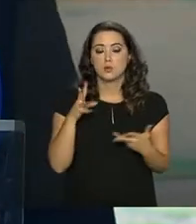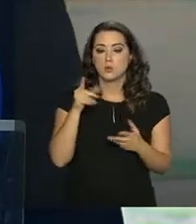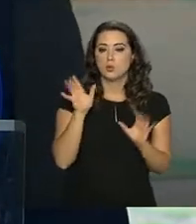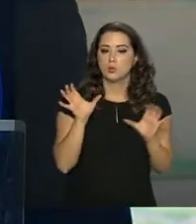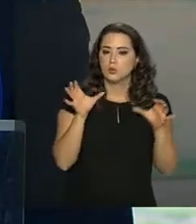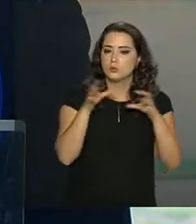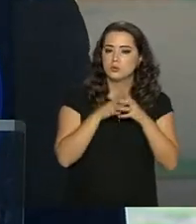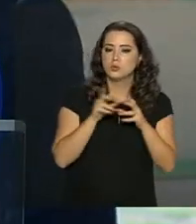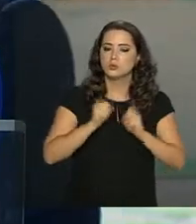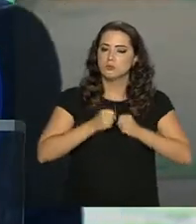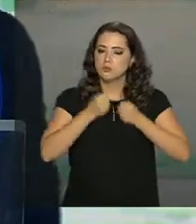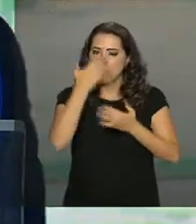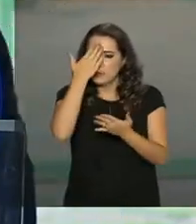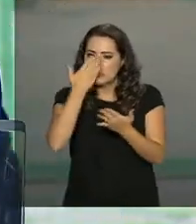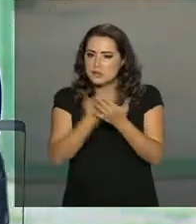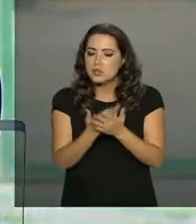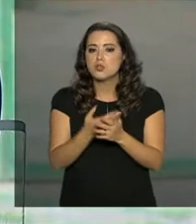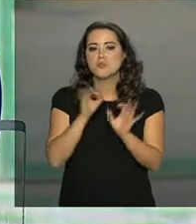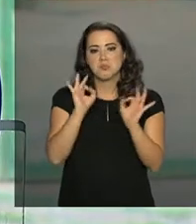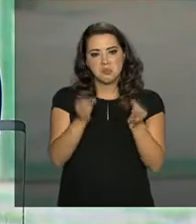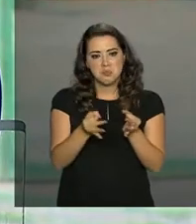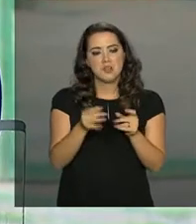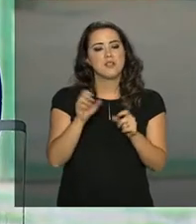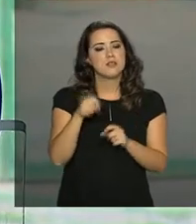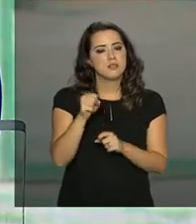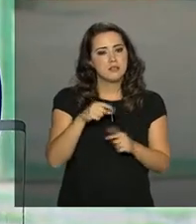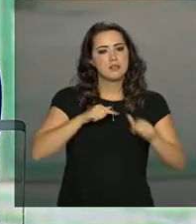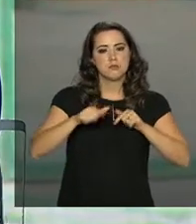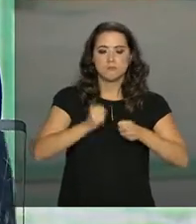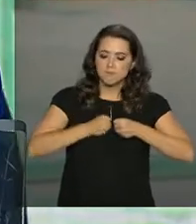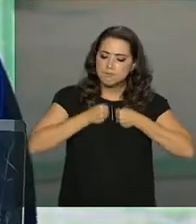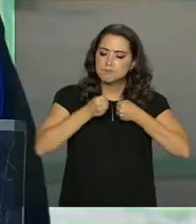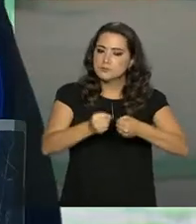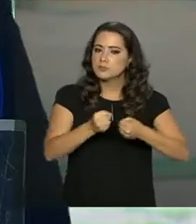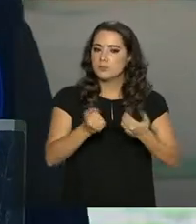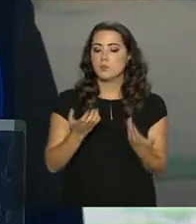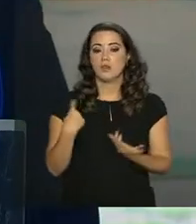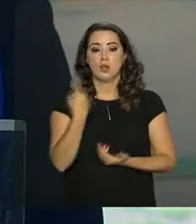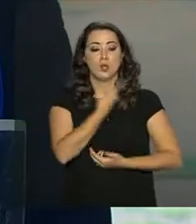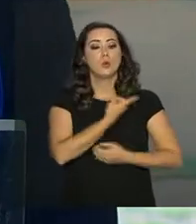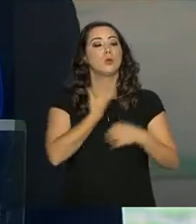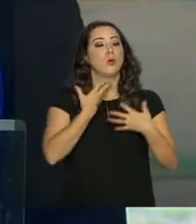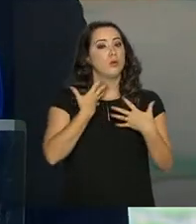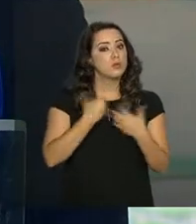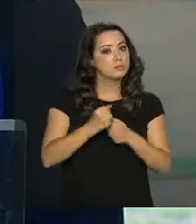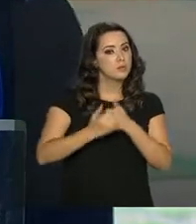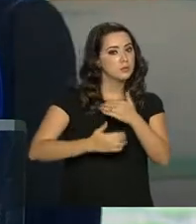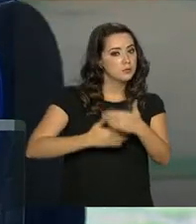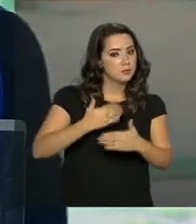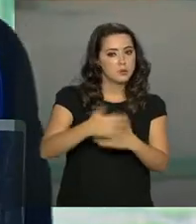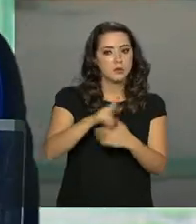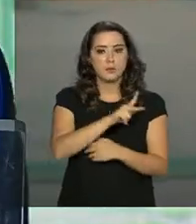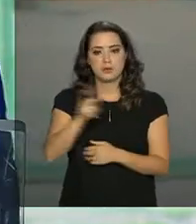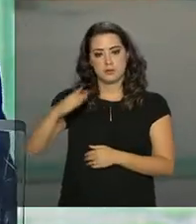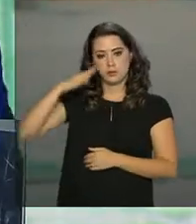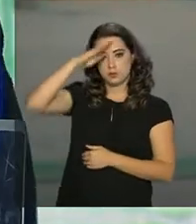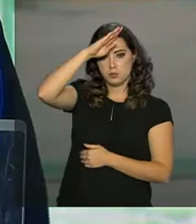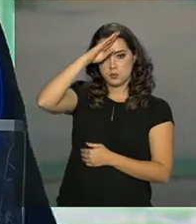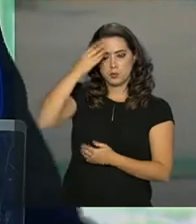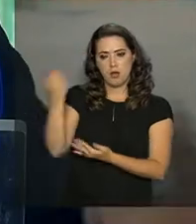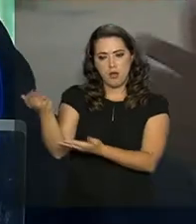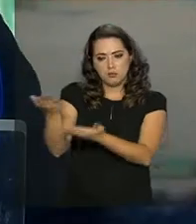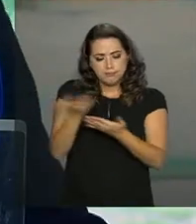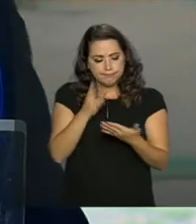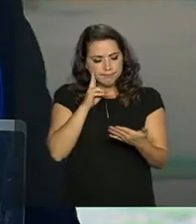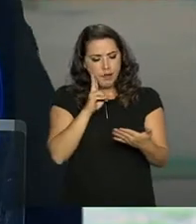está muito otimista, todo mundo trabalhando com muito vigor. E nós vamos, assim que o presidente Bolsonaro receber